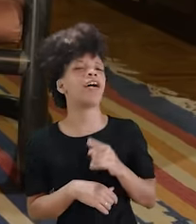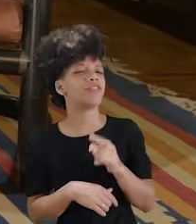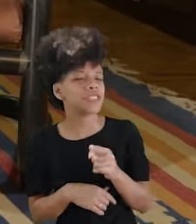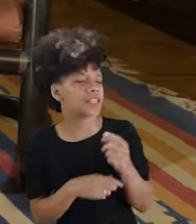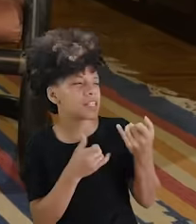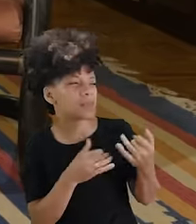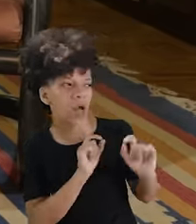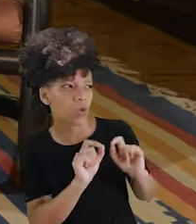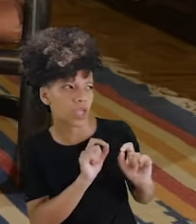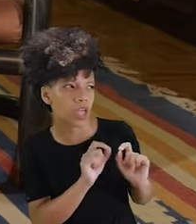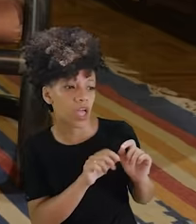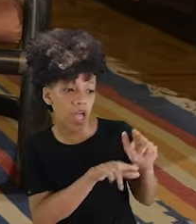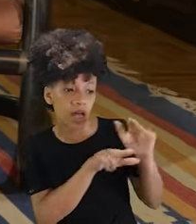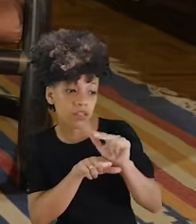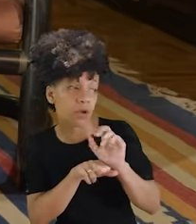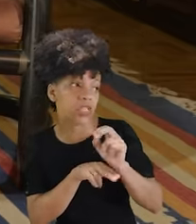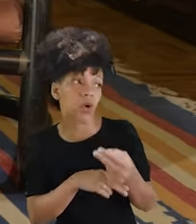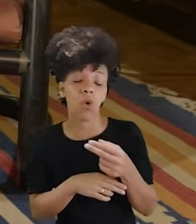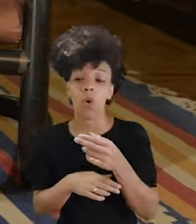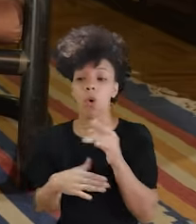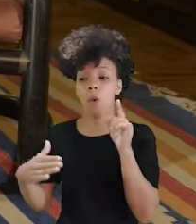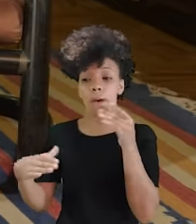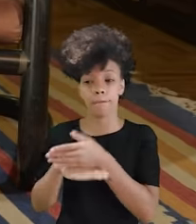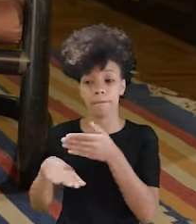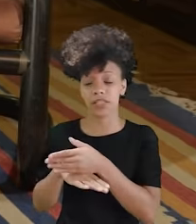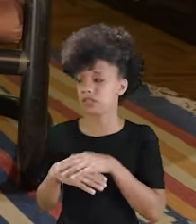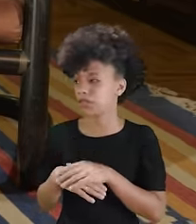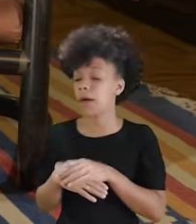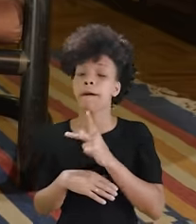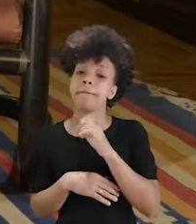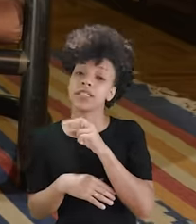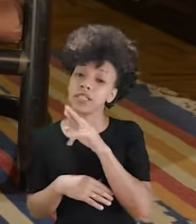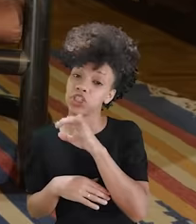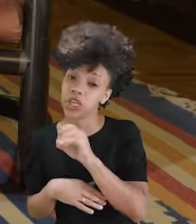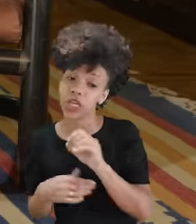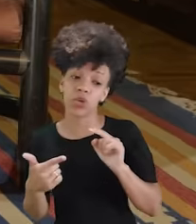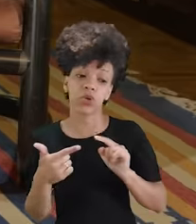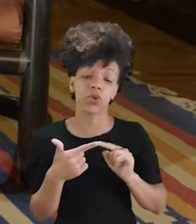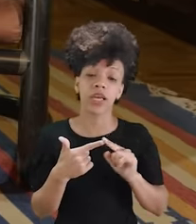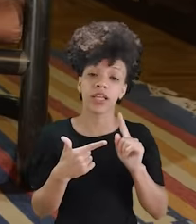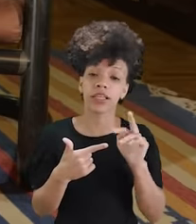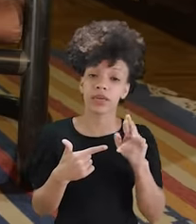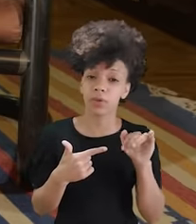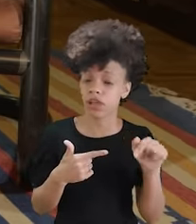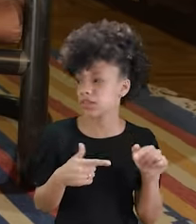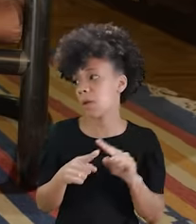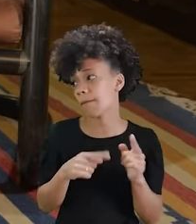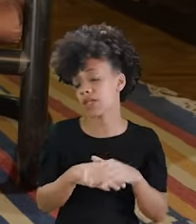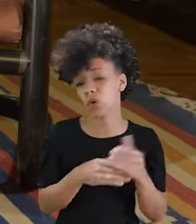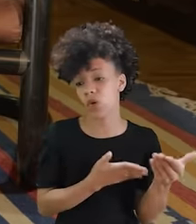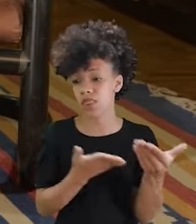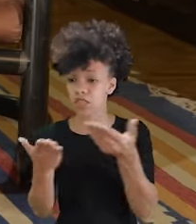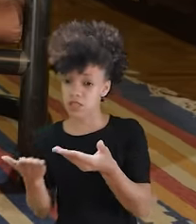você tá querendo dizer em relação a tripulação ou passageiros ouro passageiros no mesmo lugar